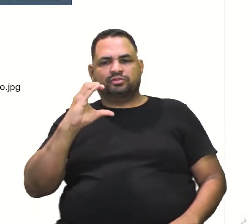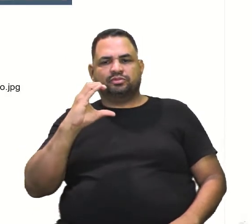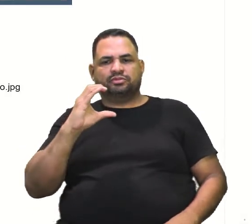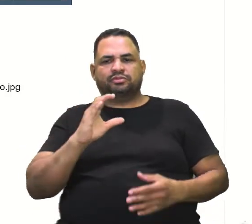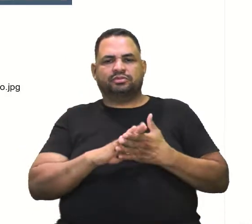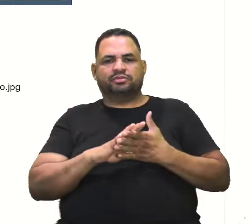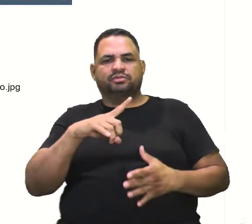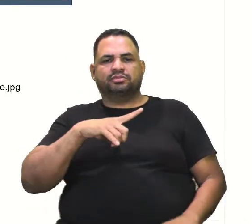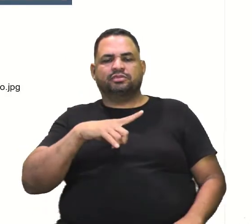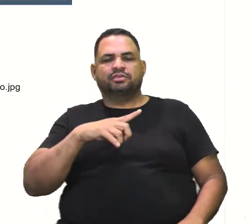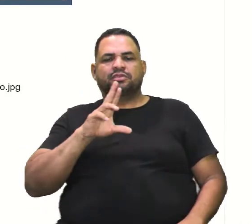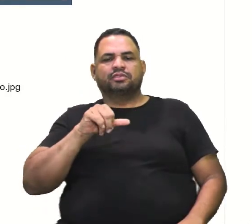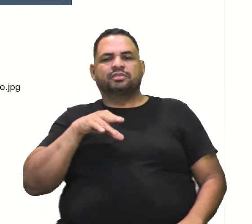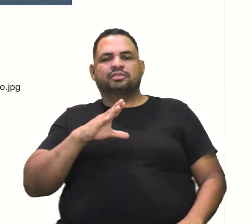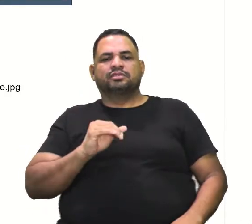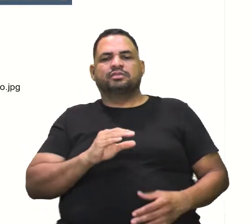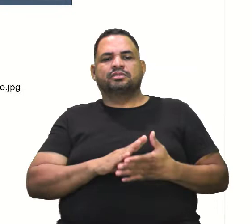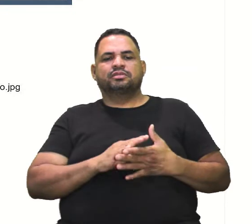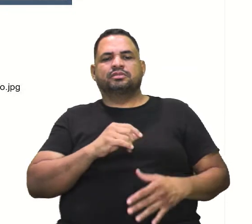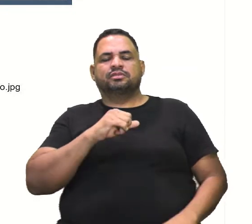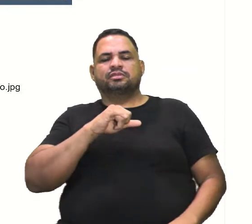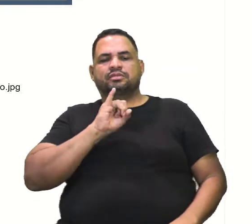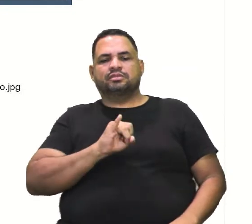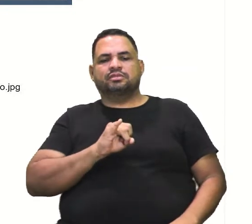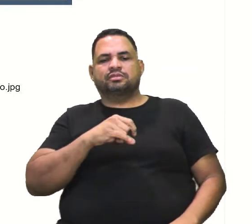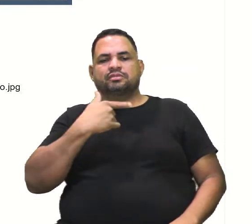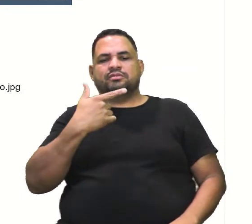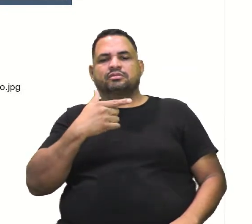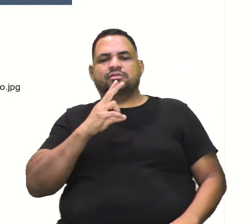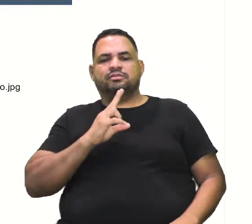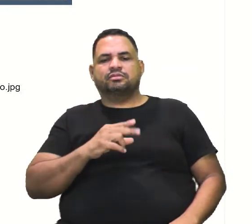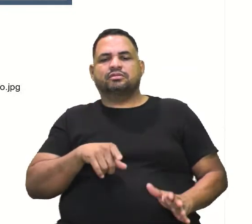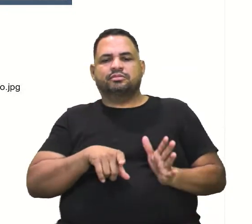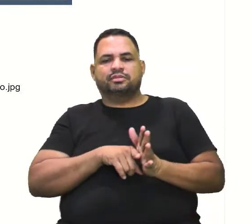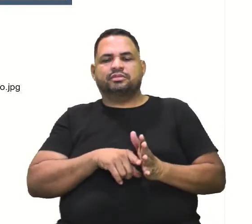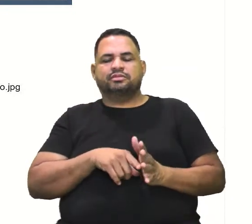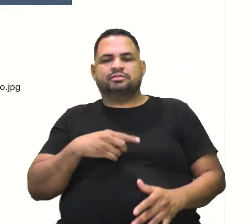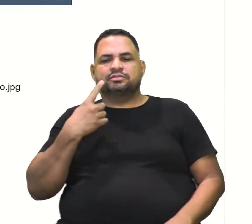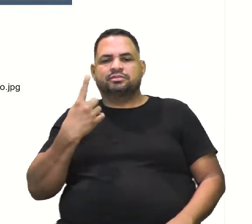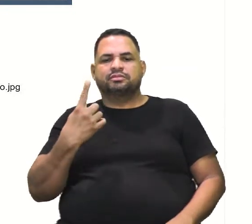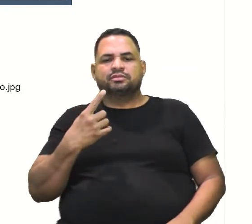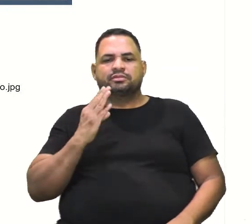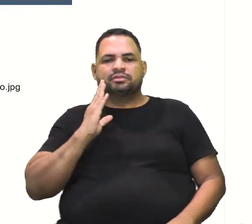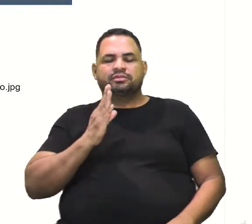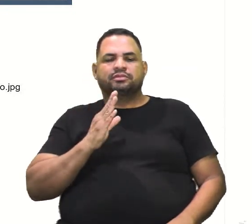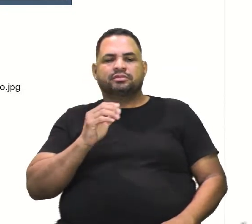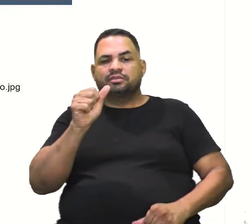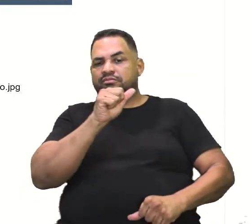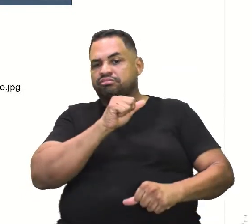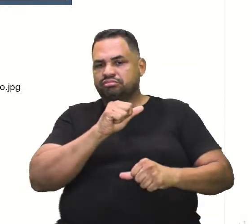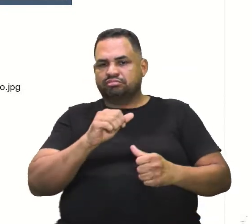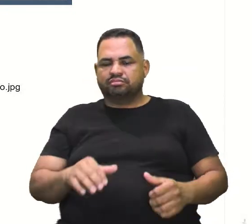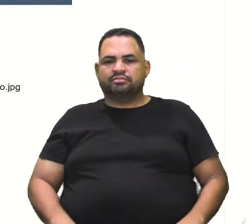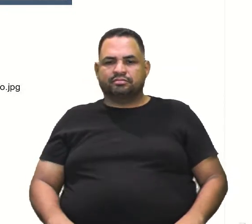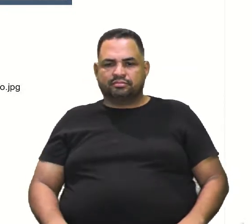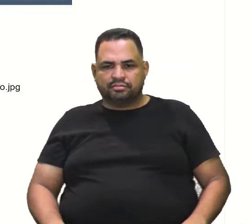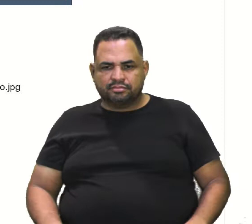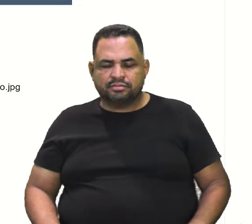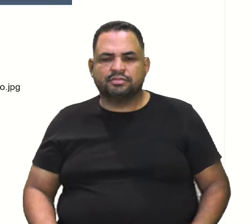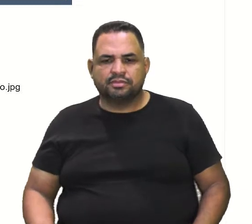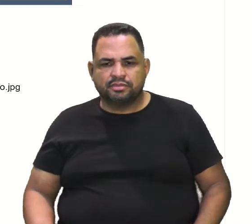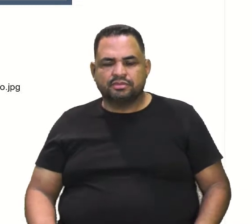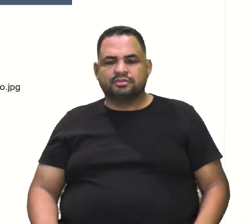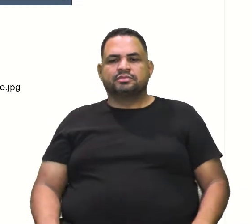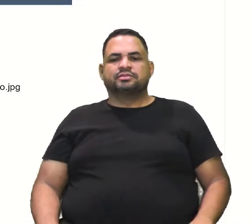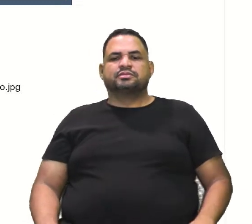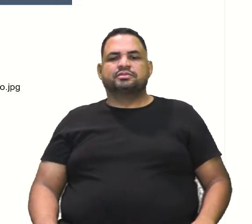imaginária dada por... I ao quadrado igual a menos 1. Então isso aqui já é uma convenção. Isso. Foi